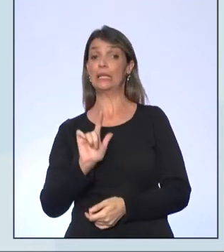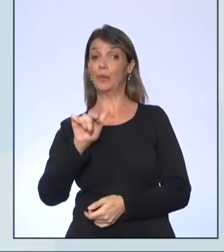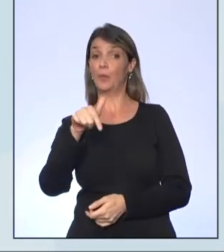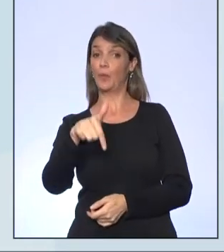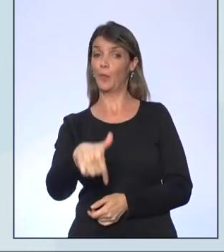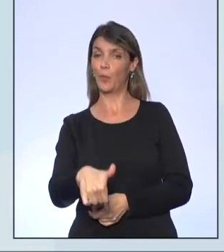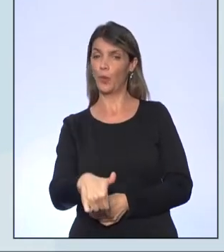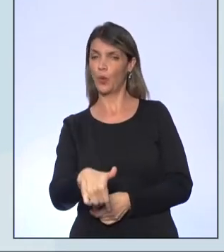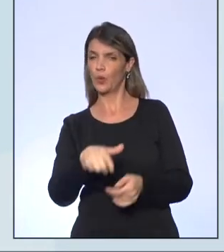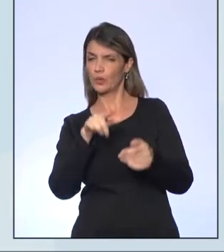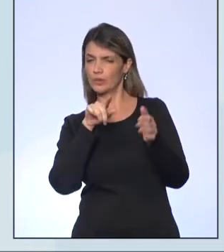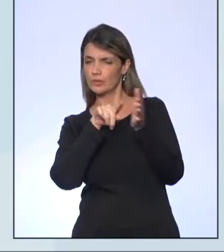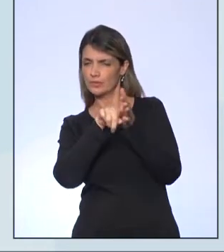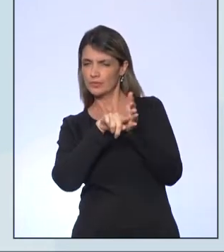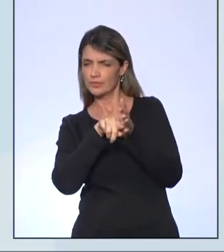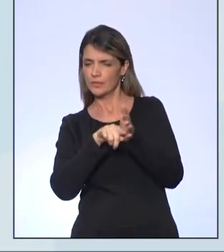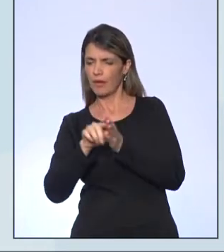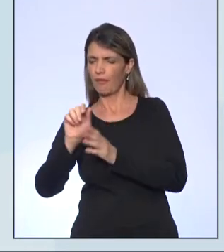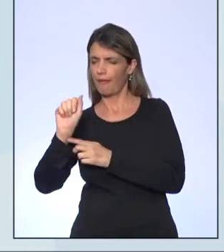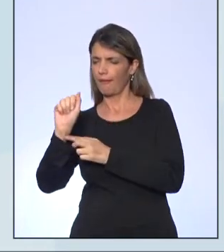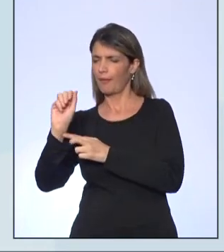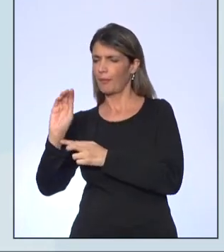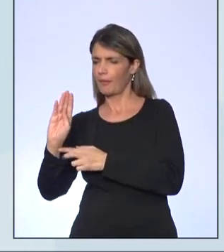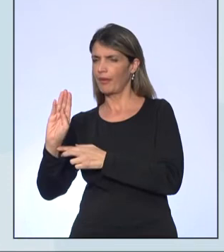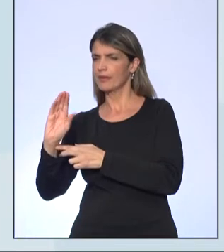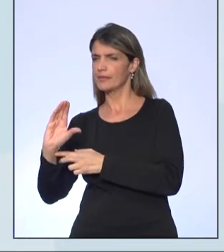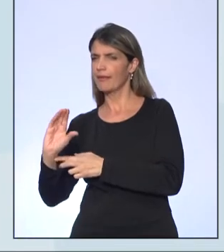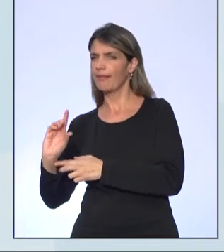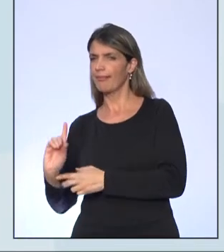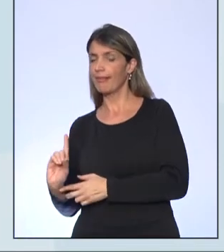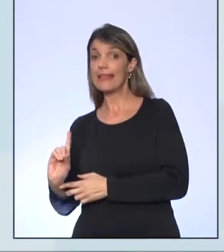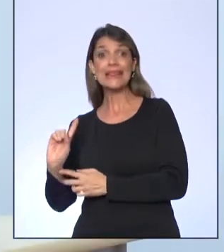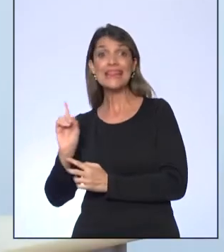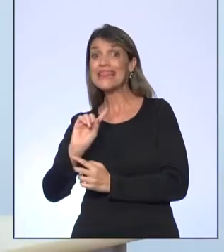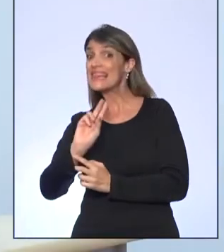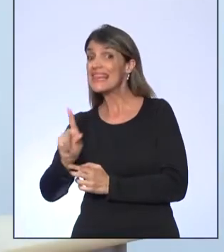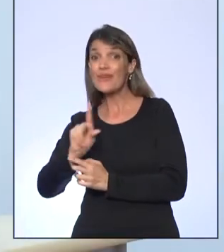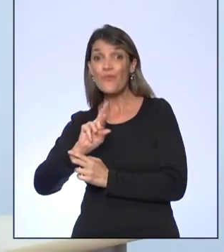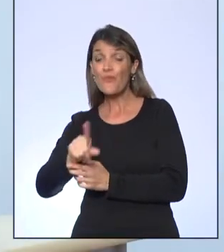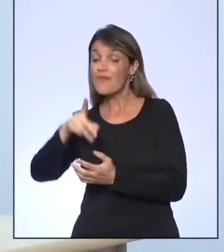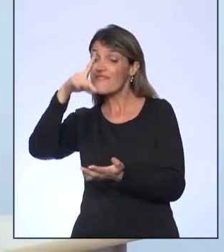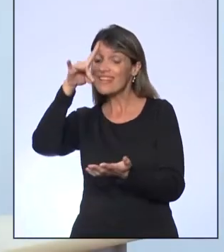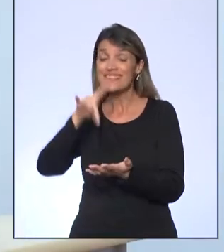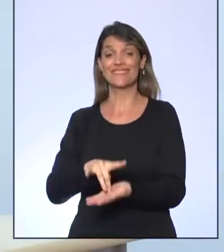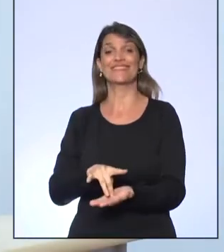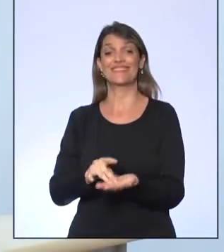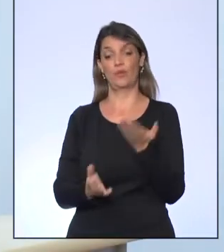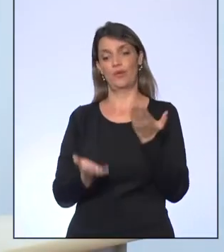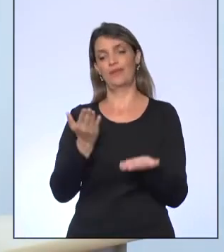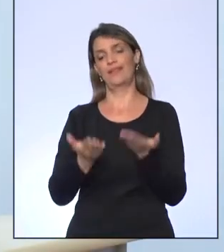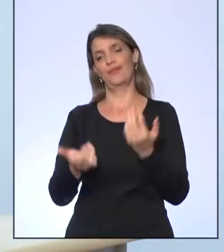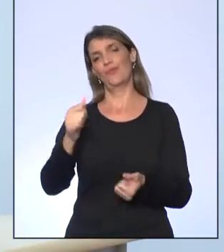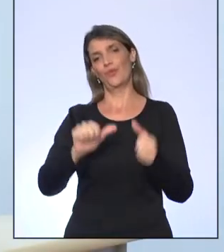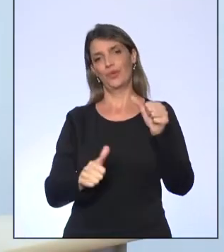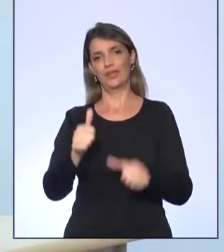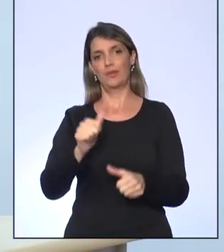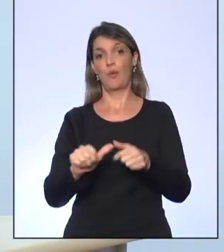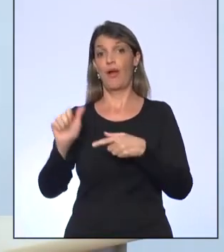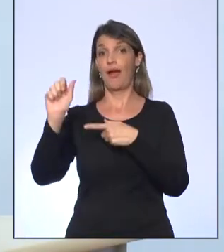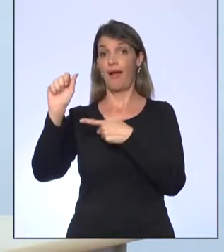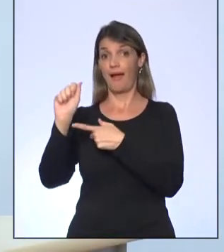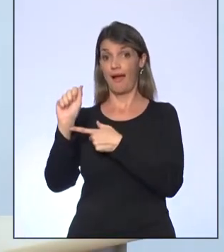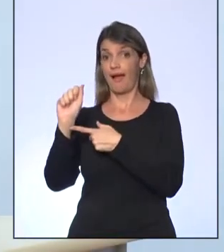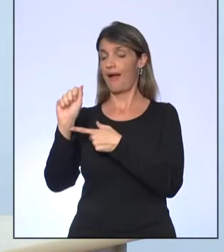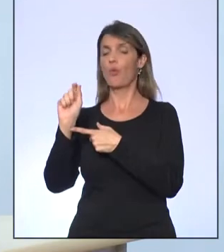se a gente for analisar alternativa por alternativa, tem que ser a alternativa que não condiz com o equilíbrio químico, certo? Na A,